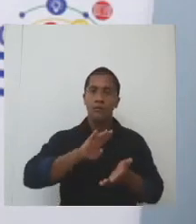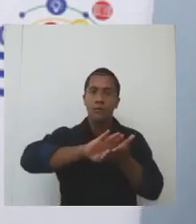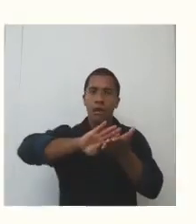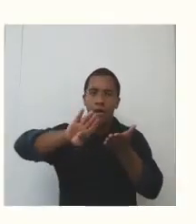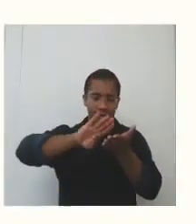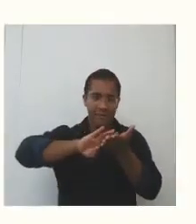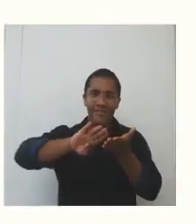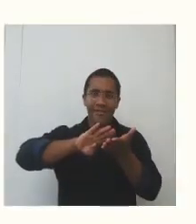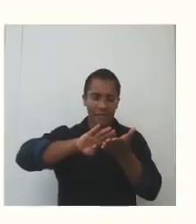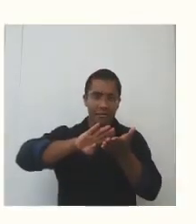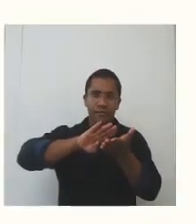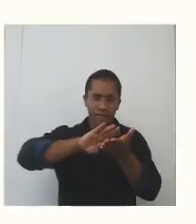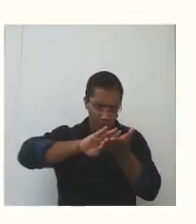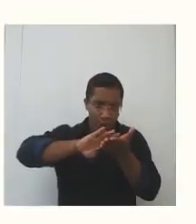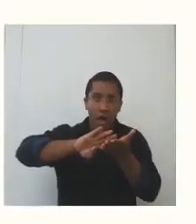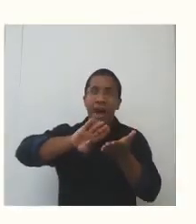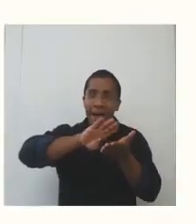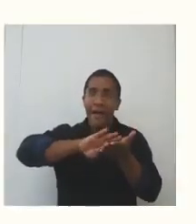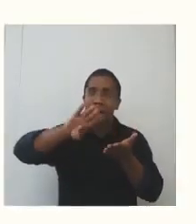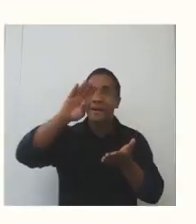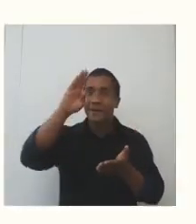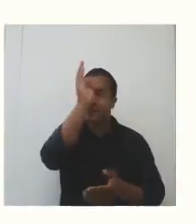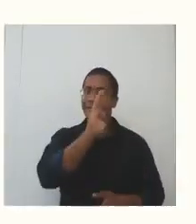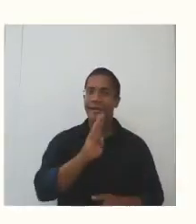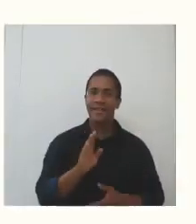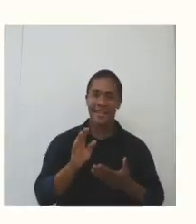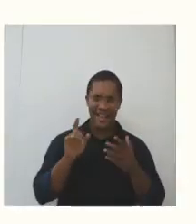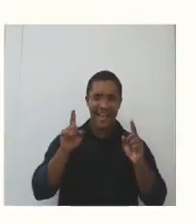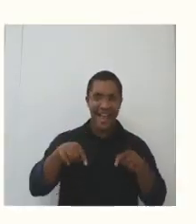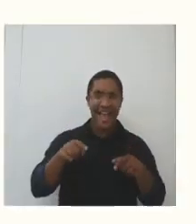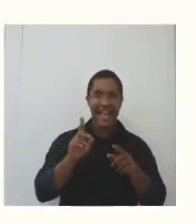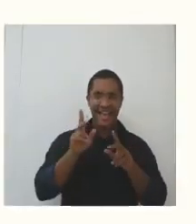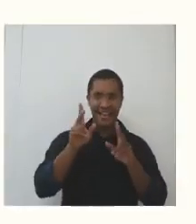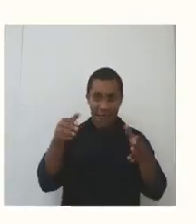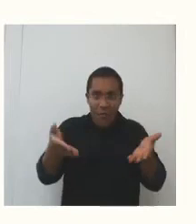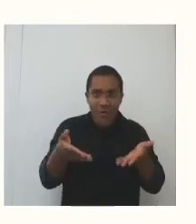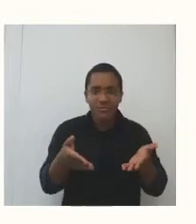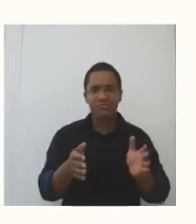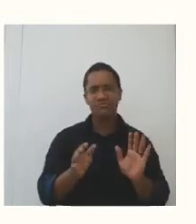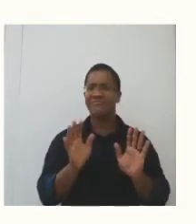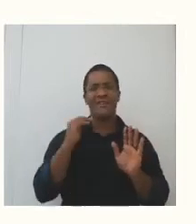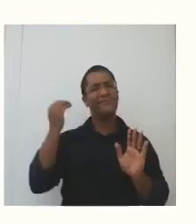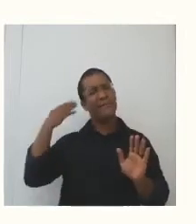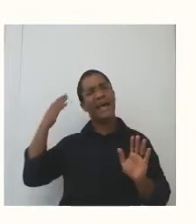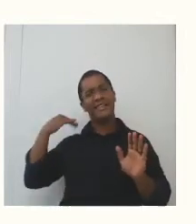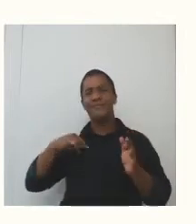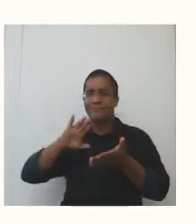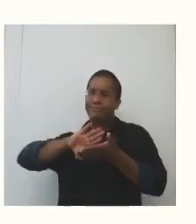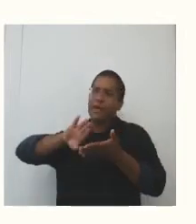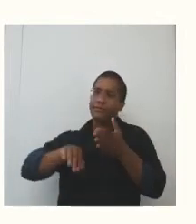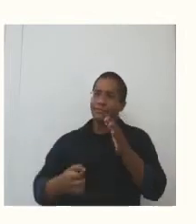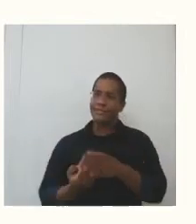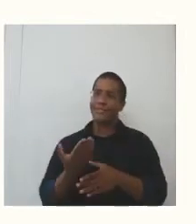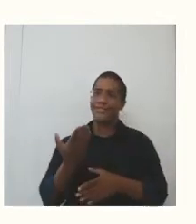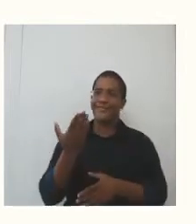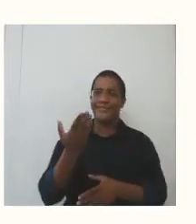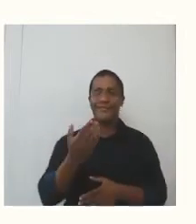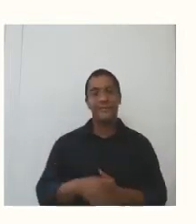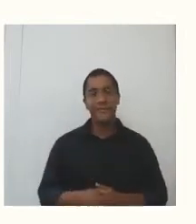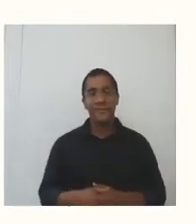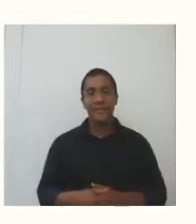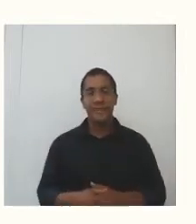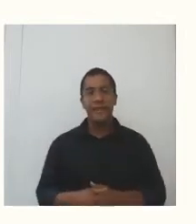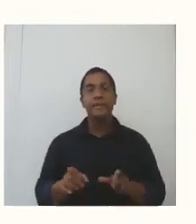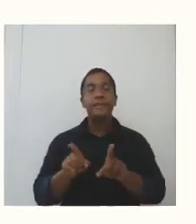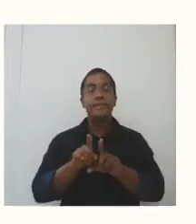lá, pessoal. Vamos ter. Claro que não é esse banco que nós temos agora. É o banco daquela época. Tá certo? Vamos ter também